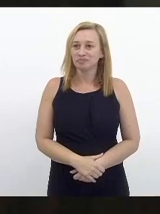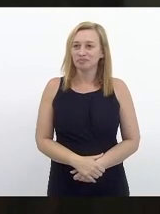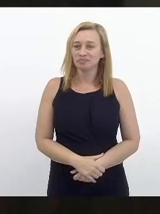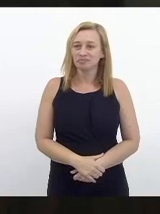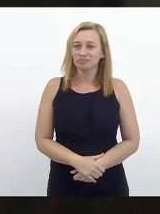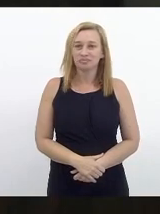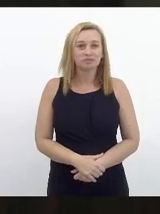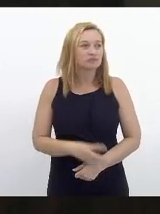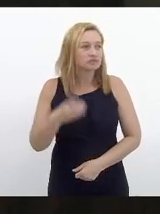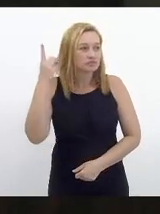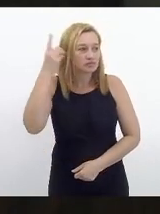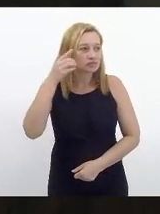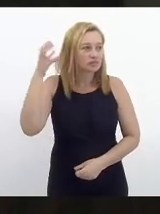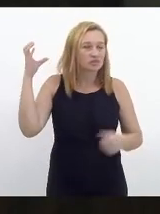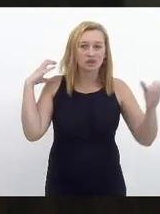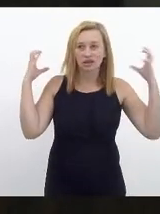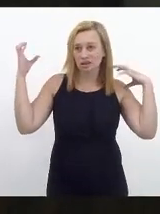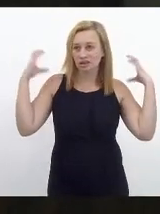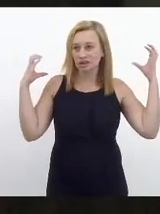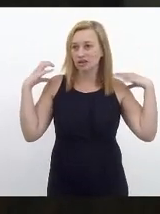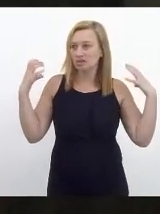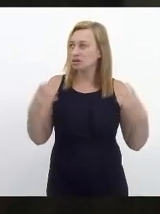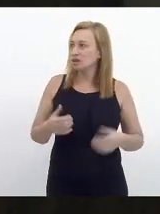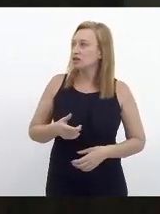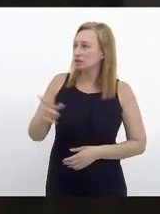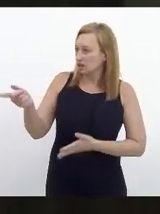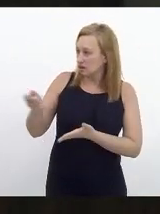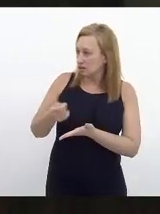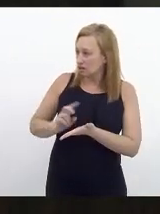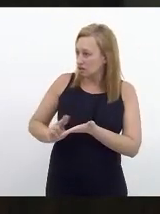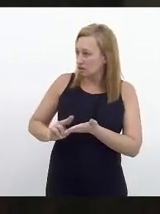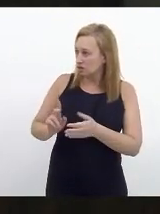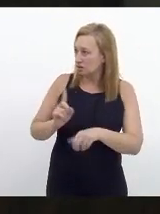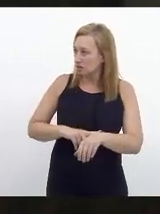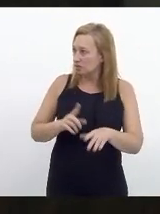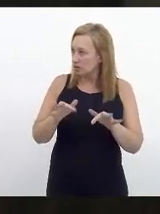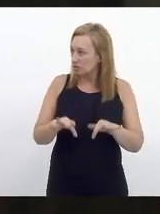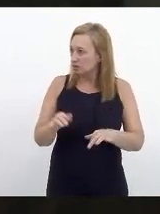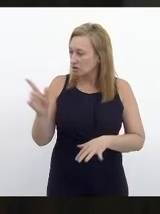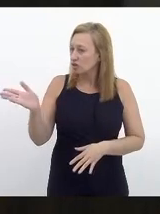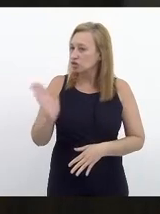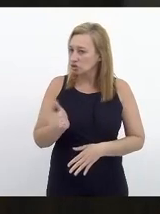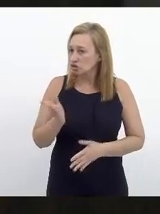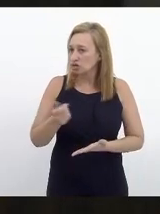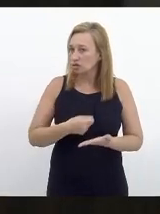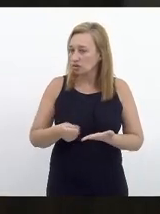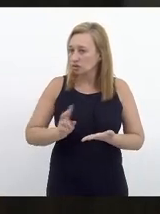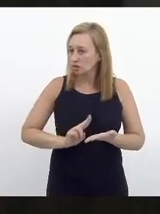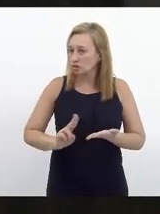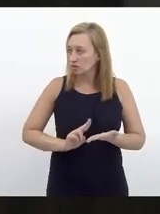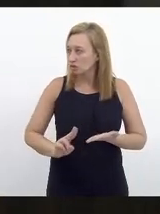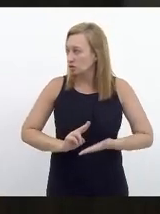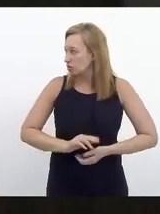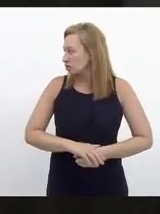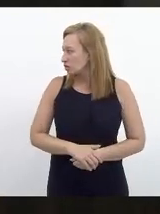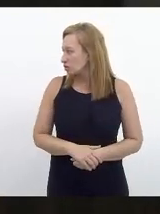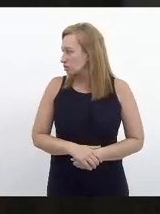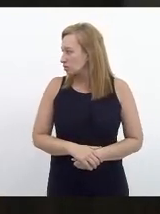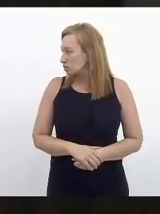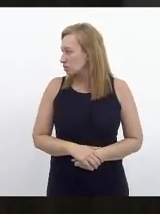Dizendo à deputada Célia Jordão que Vossa Excelência está escrita no expediente final. Eu já fui colocada aqui no livro do expediente